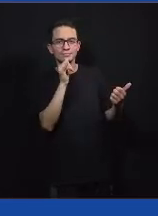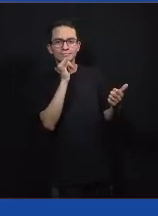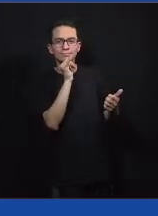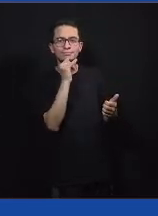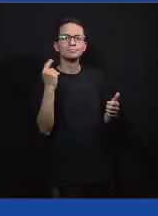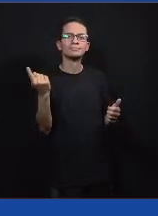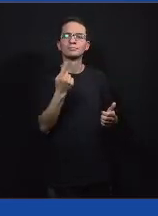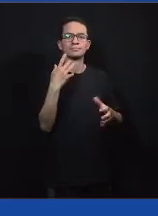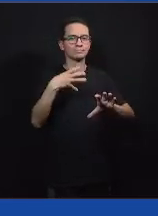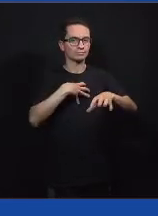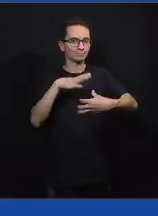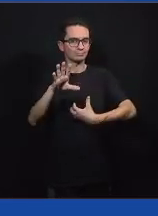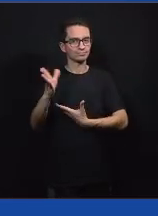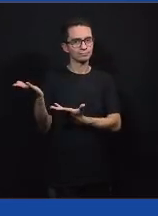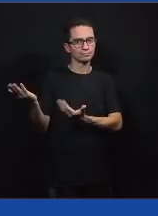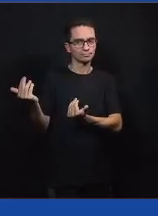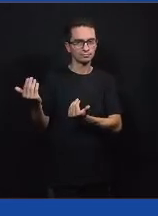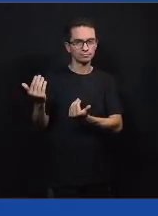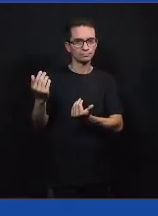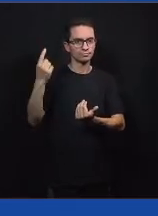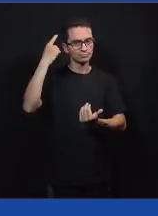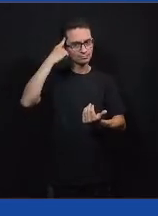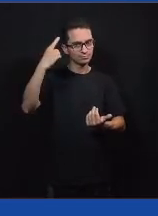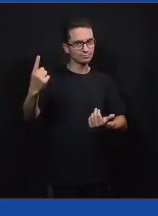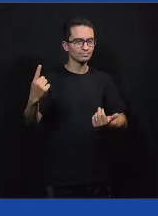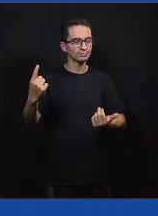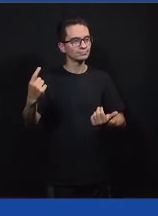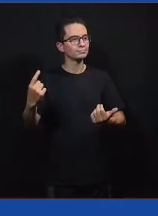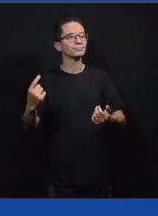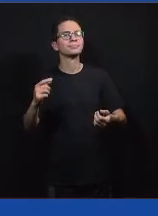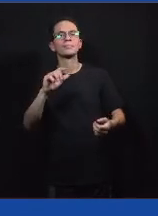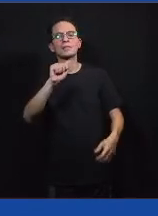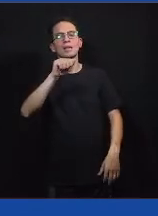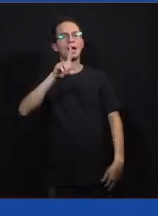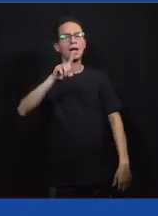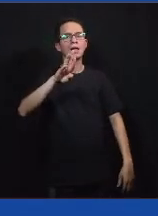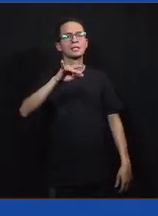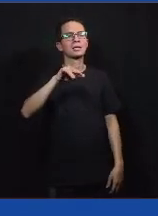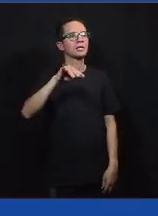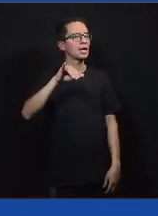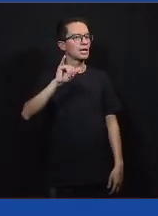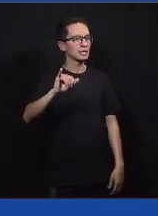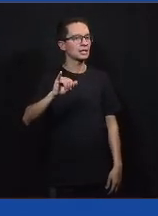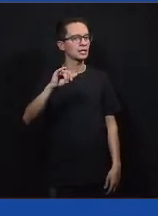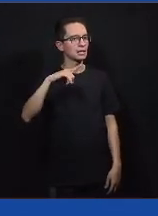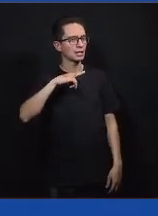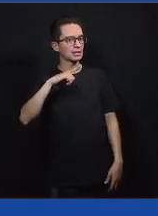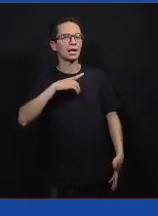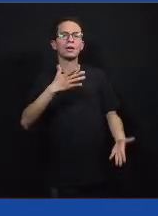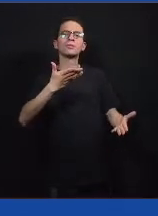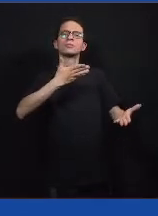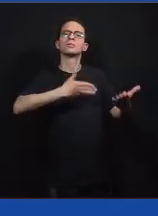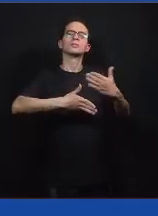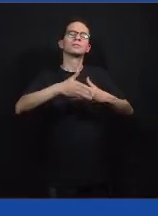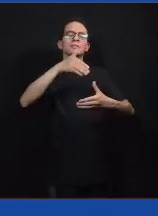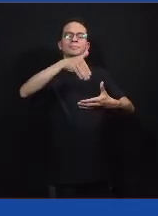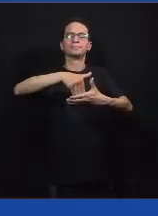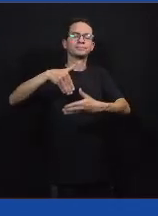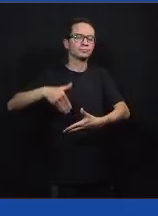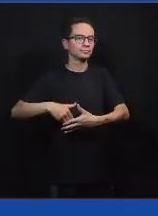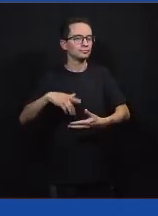realizamos também os jovens na sequência nós teremos Adriele falando sobre lideranças positivas para mudar a cidade